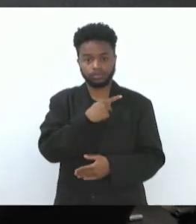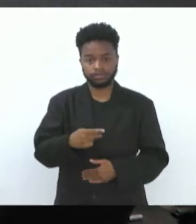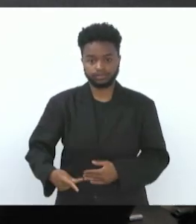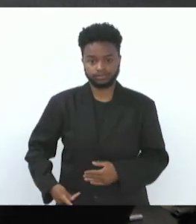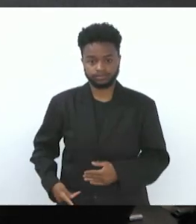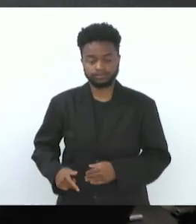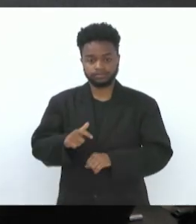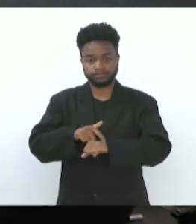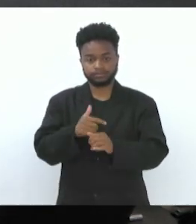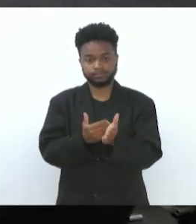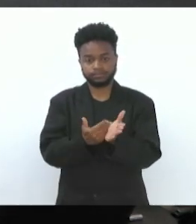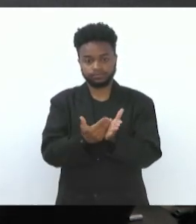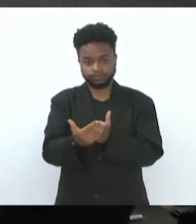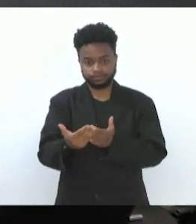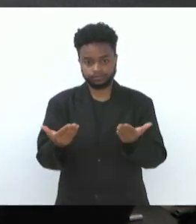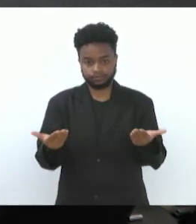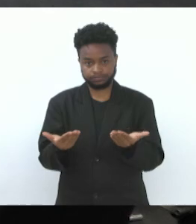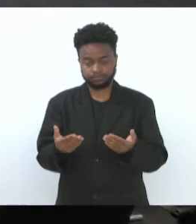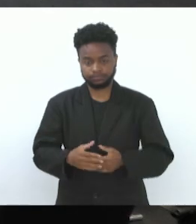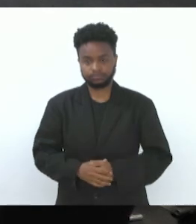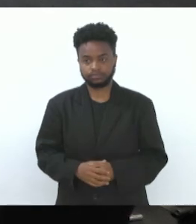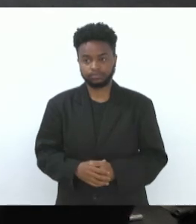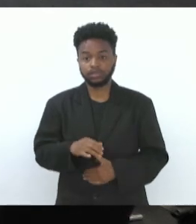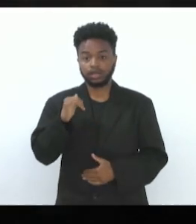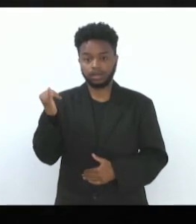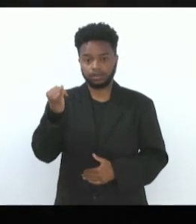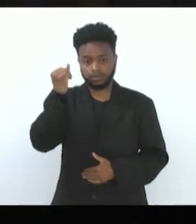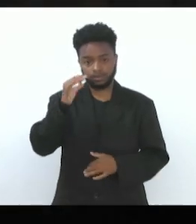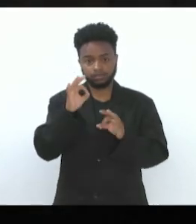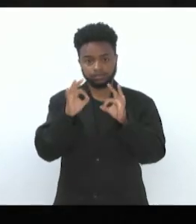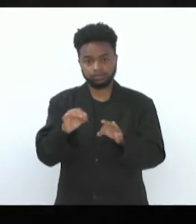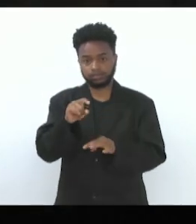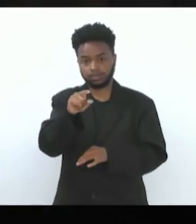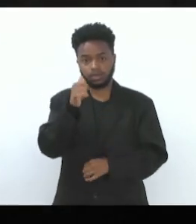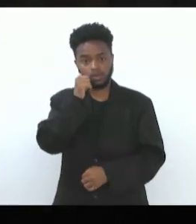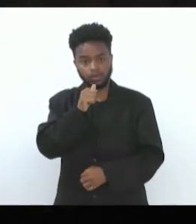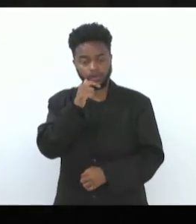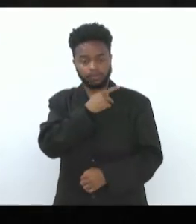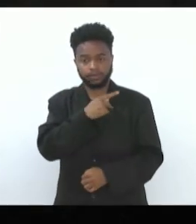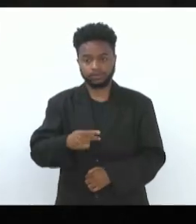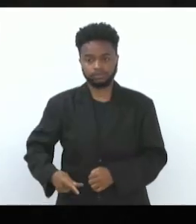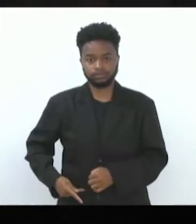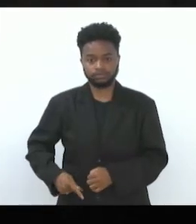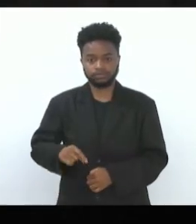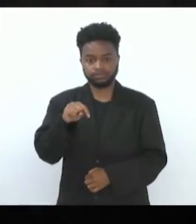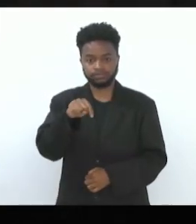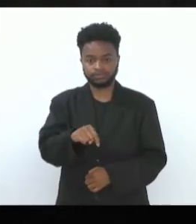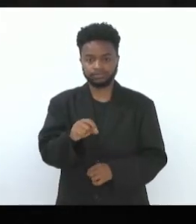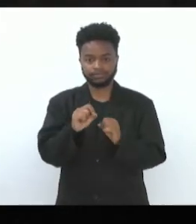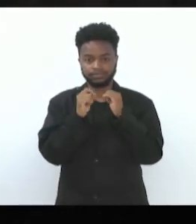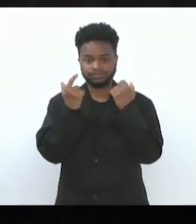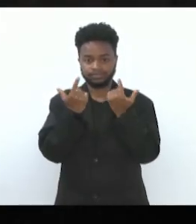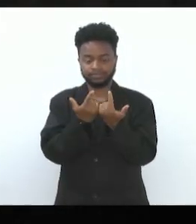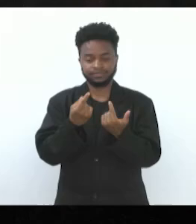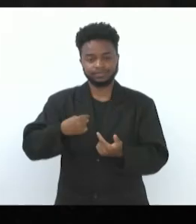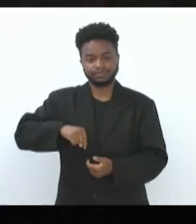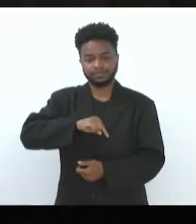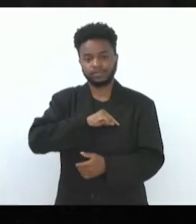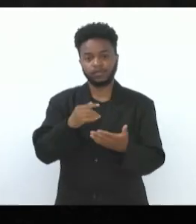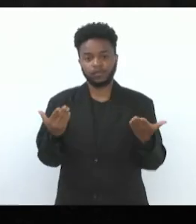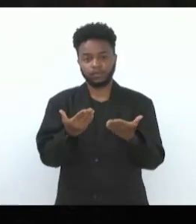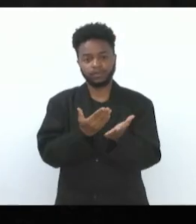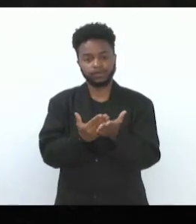no expediente inicial. É muito importante ver uma mulher na presidência dessa casa. Iniciando os trabalhos